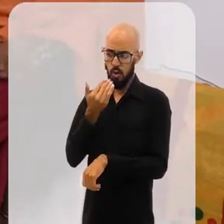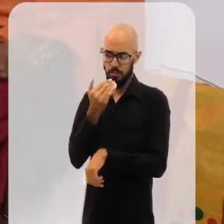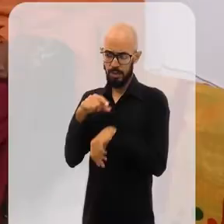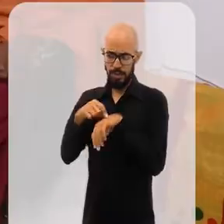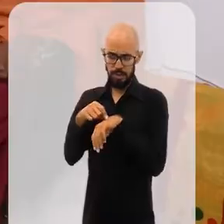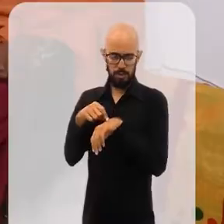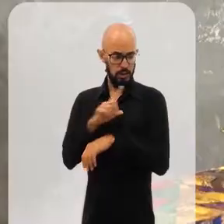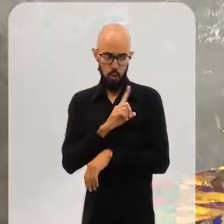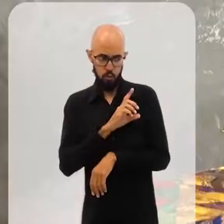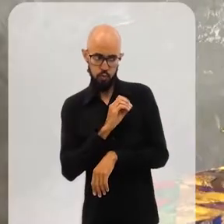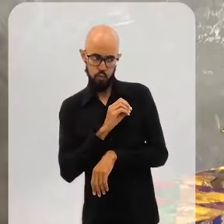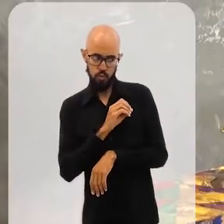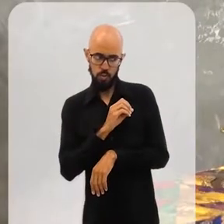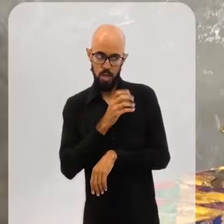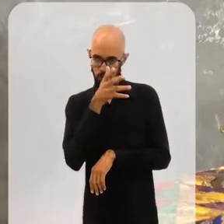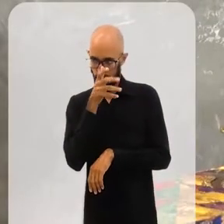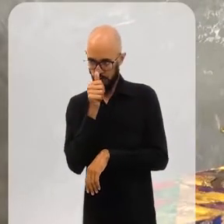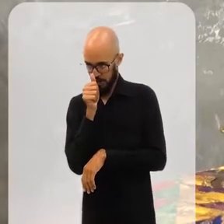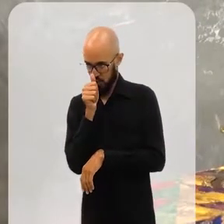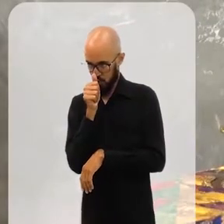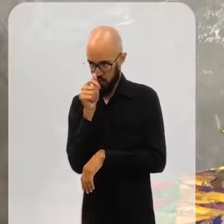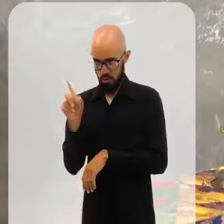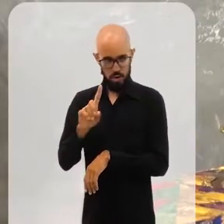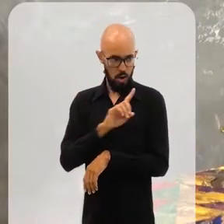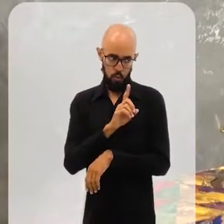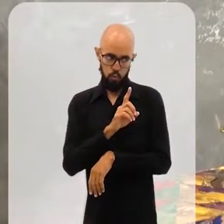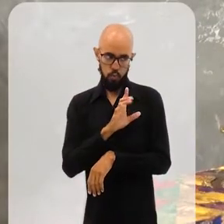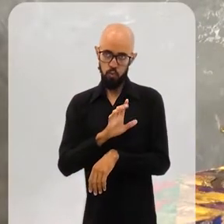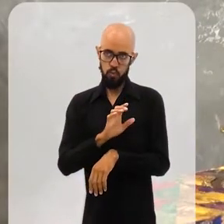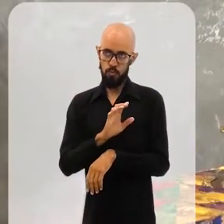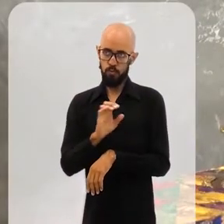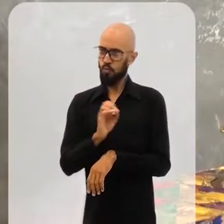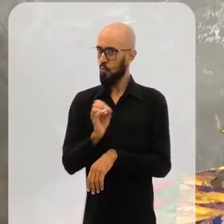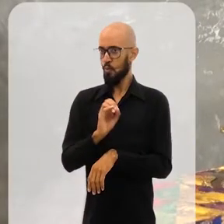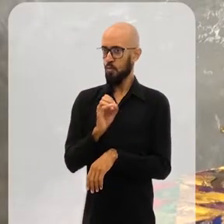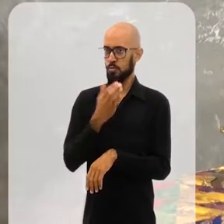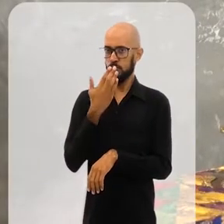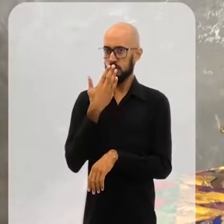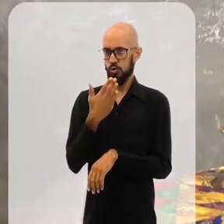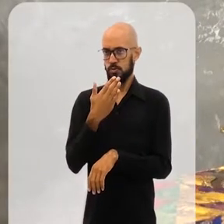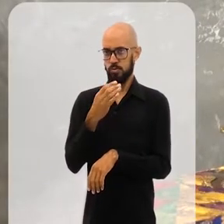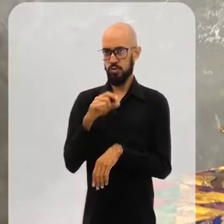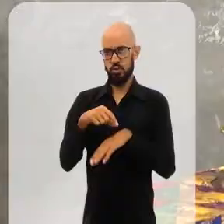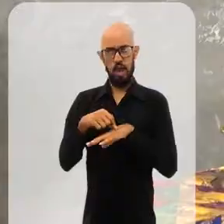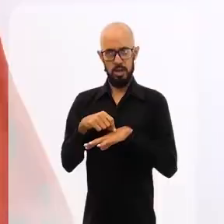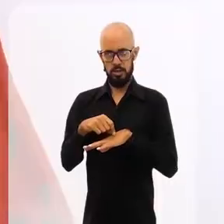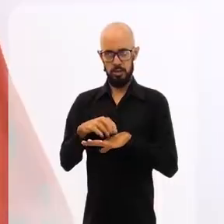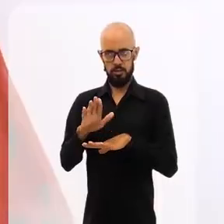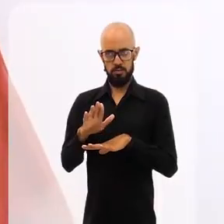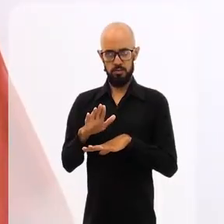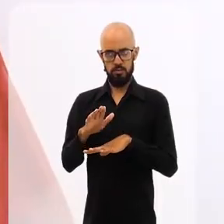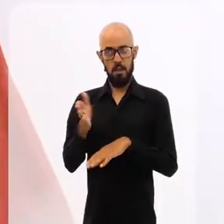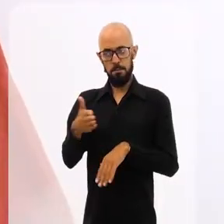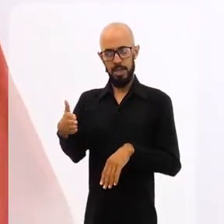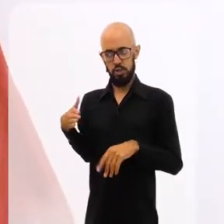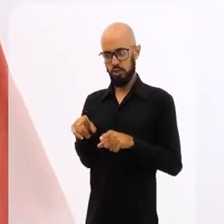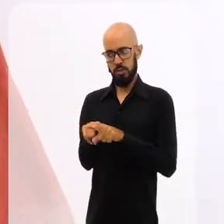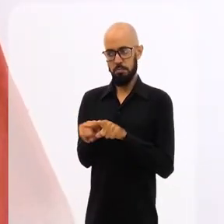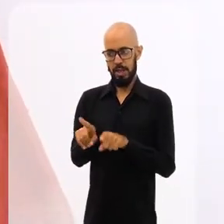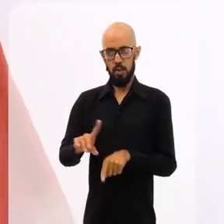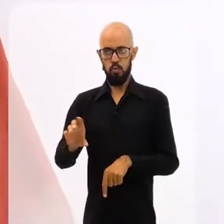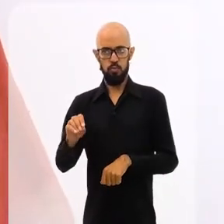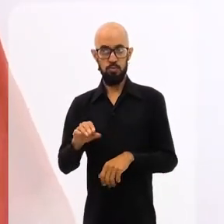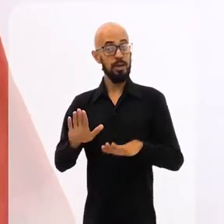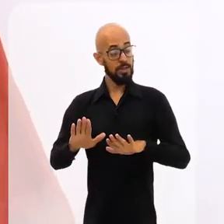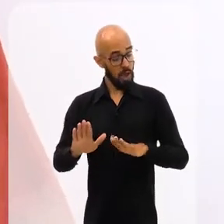carne? Não. Não. Frango? Também não. Nenhum tipo de carne. Peixe? Também não. E agora, existe alguns, você